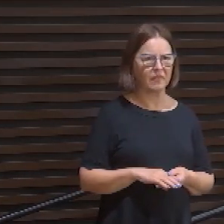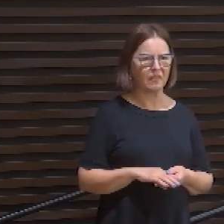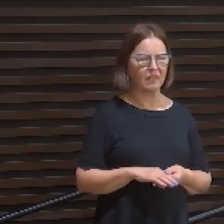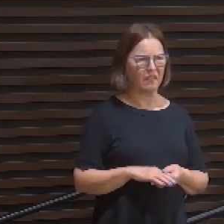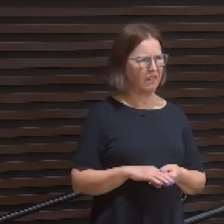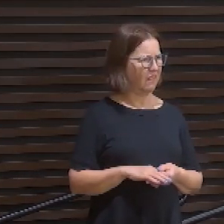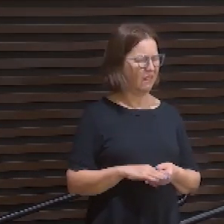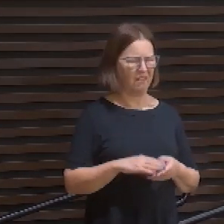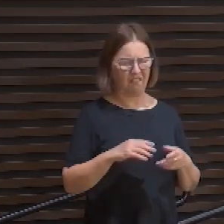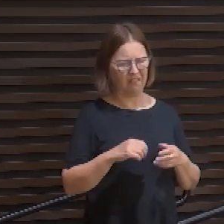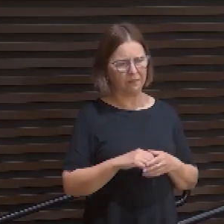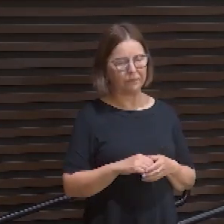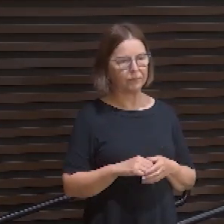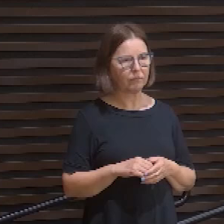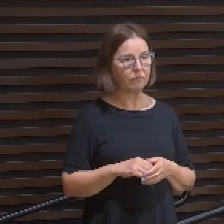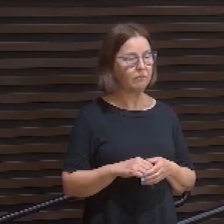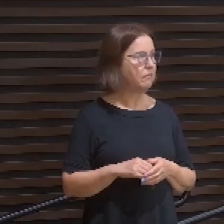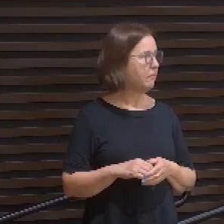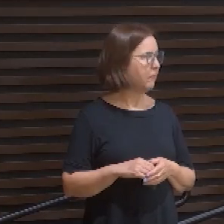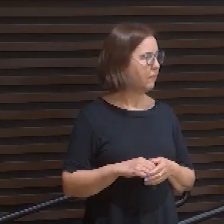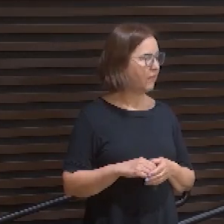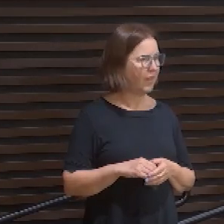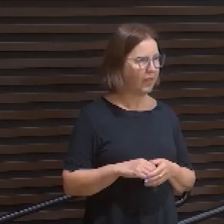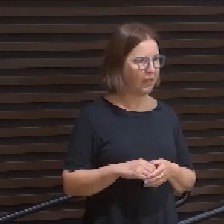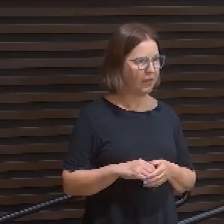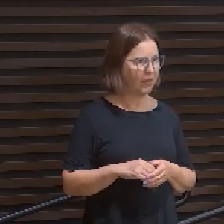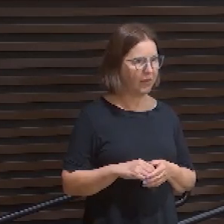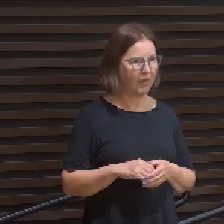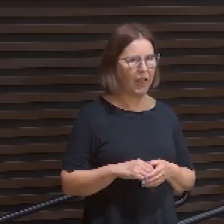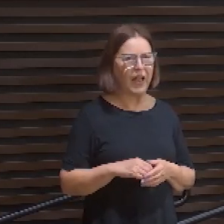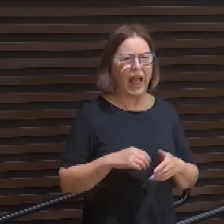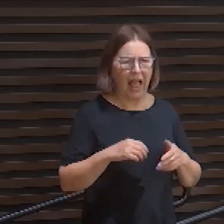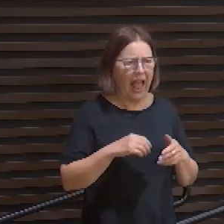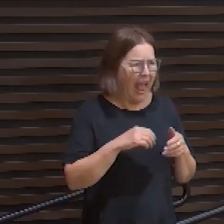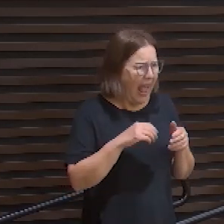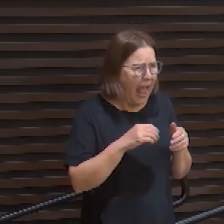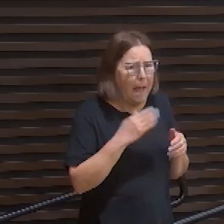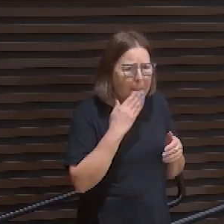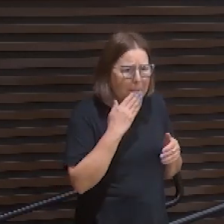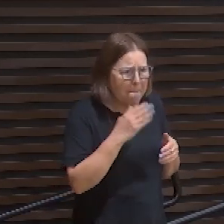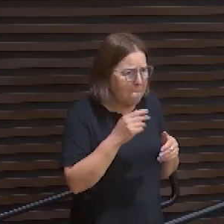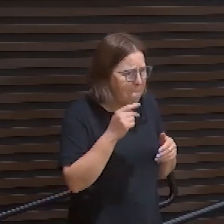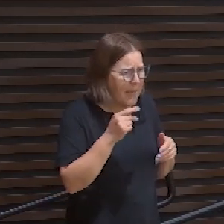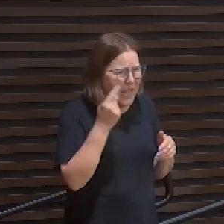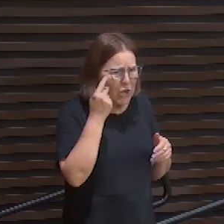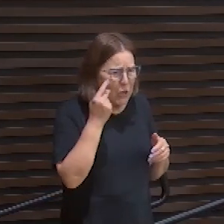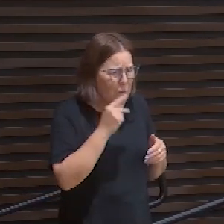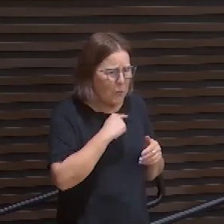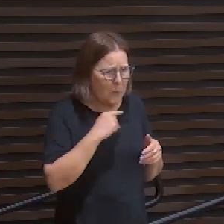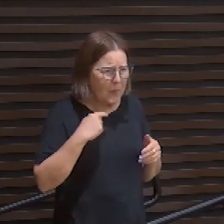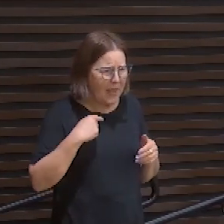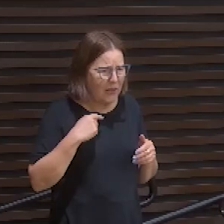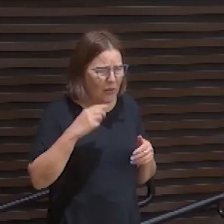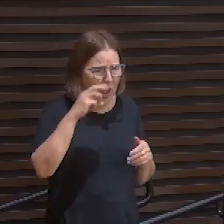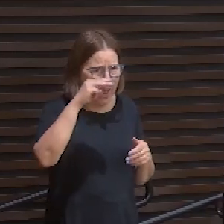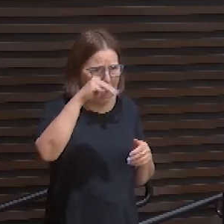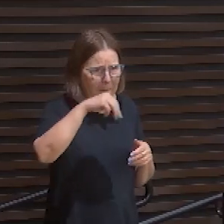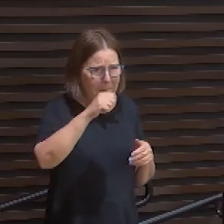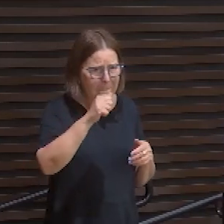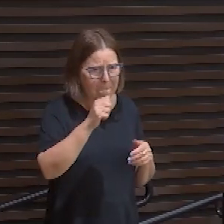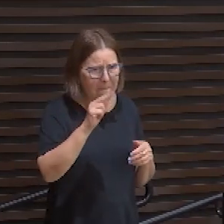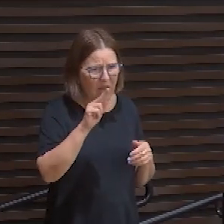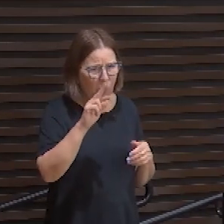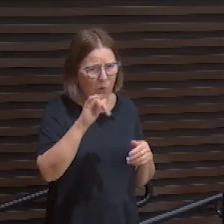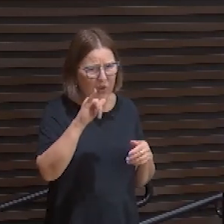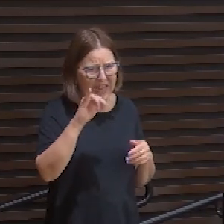ridícula. Diz o pastor Maurício para não falar mais nesse assunto. Que não falar, eu quero que ele abra o véu